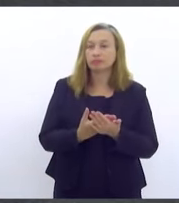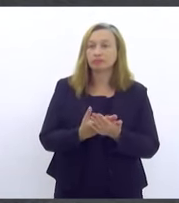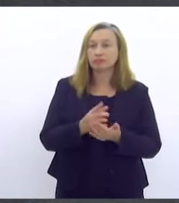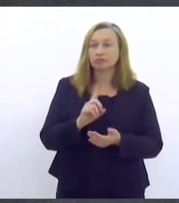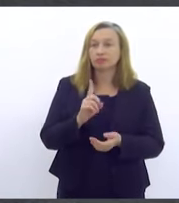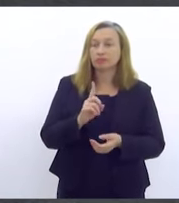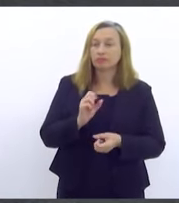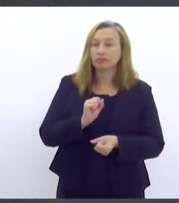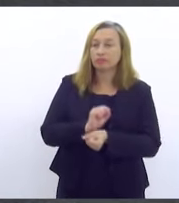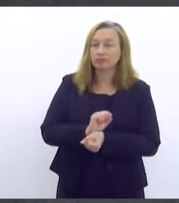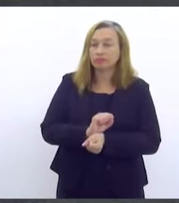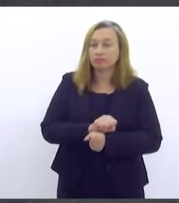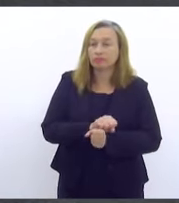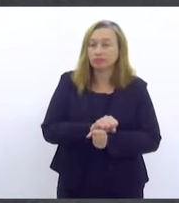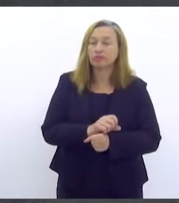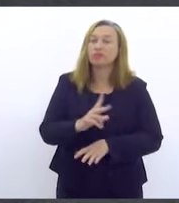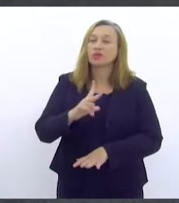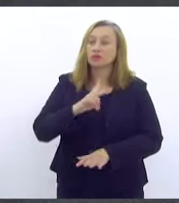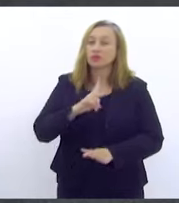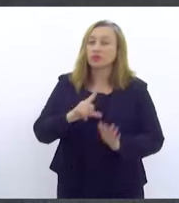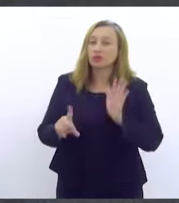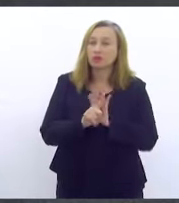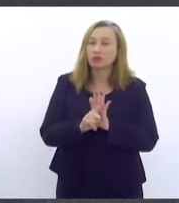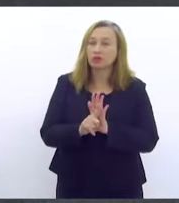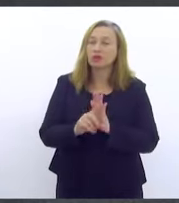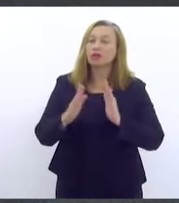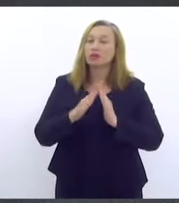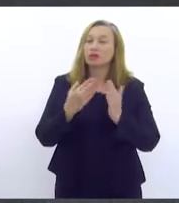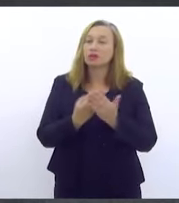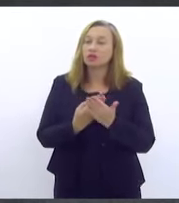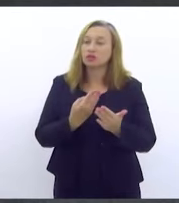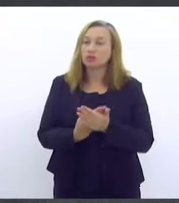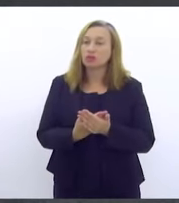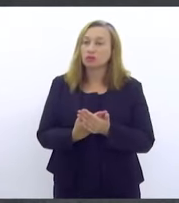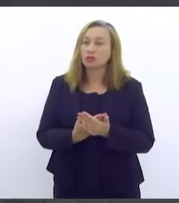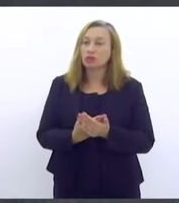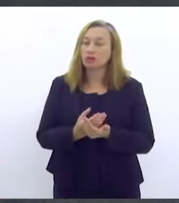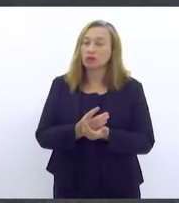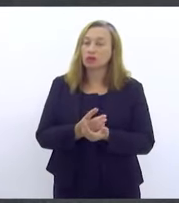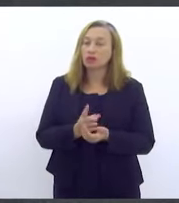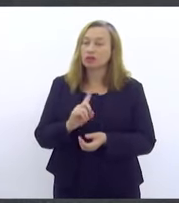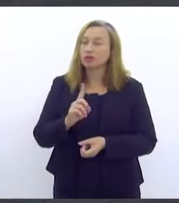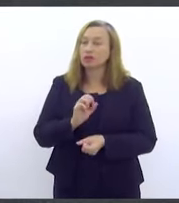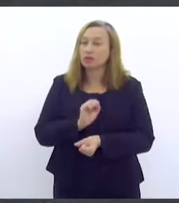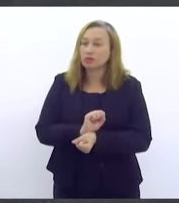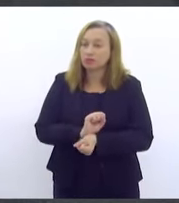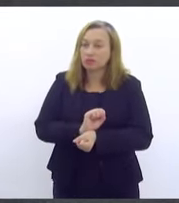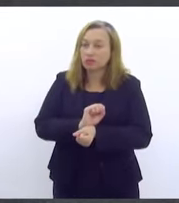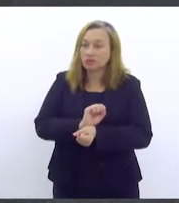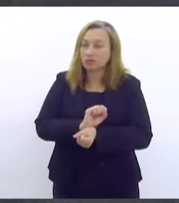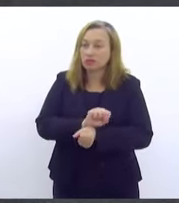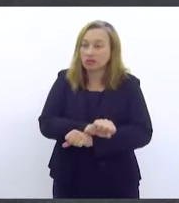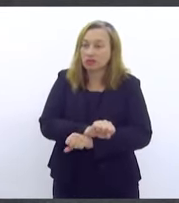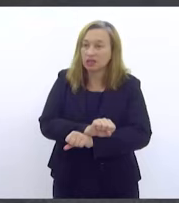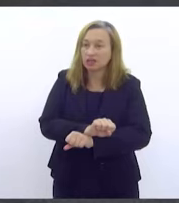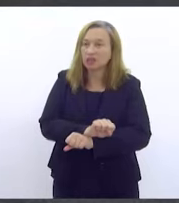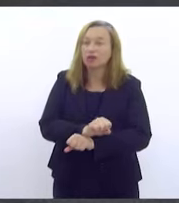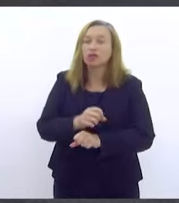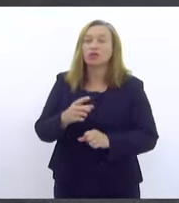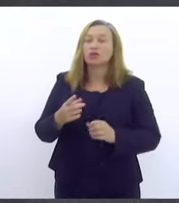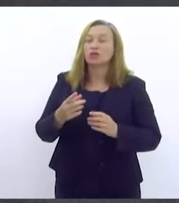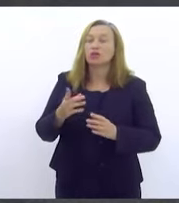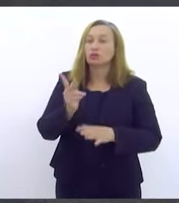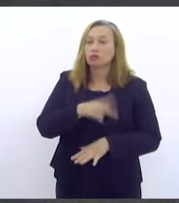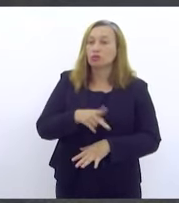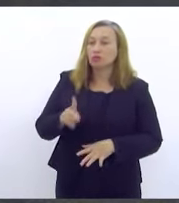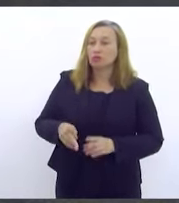a própria minha lei determina que essa escola sem mordaça, os professores não podem ser